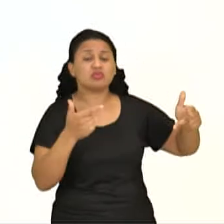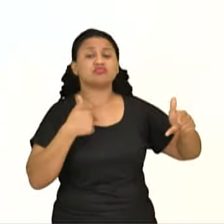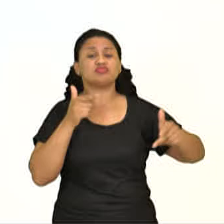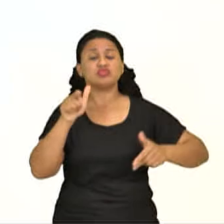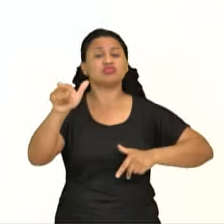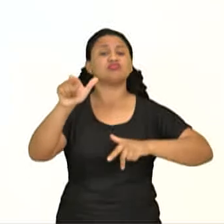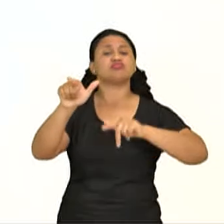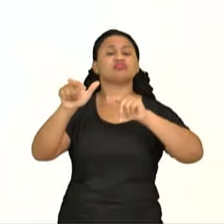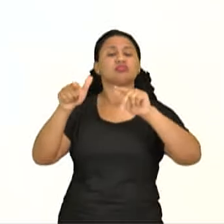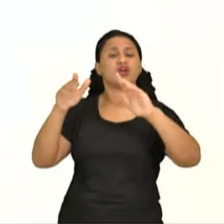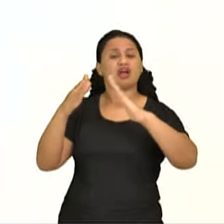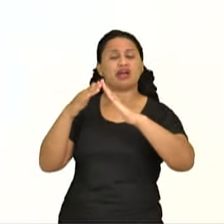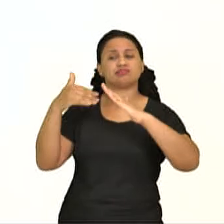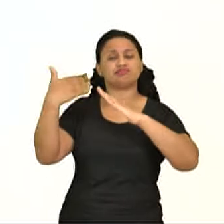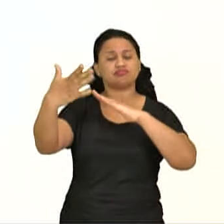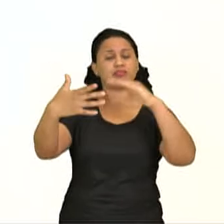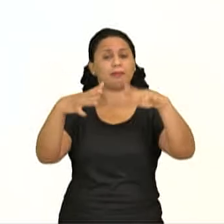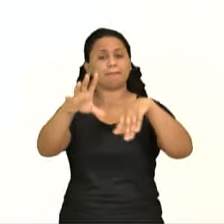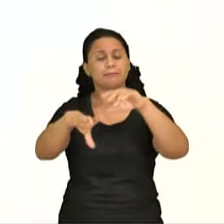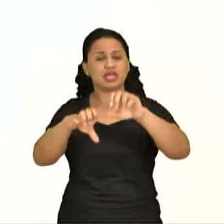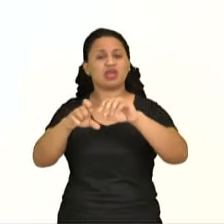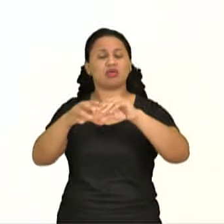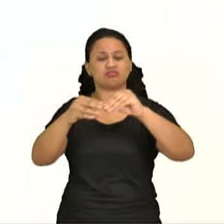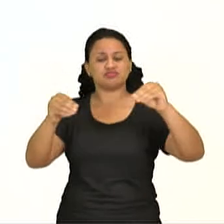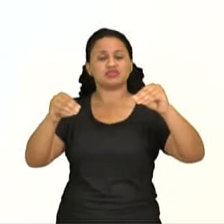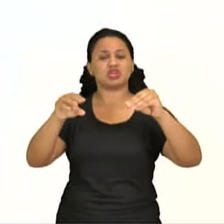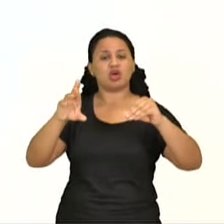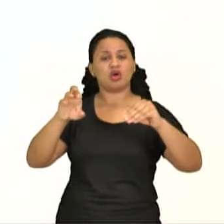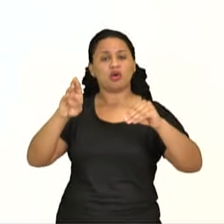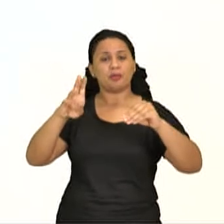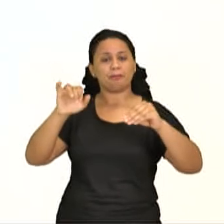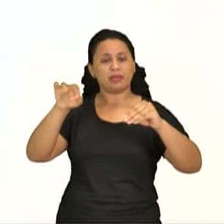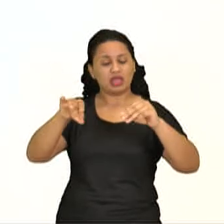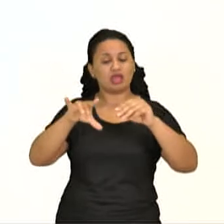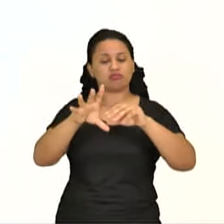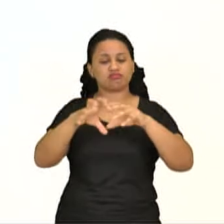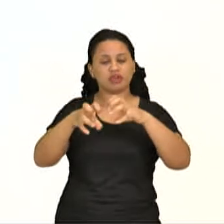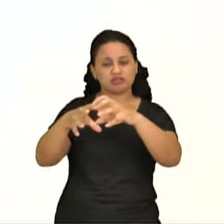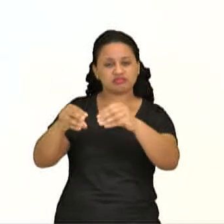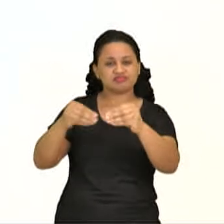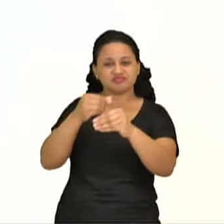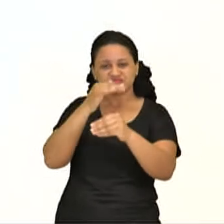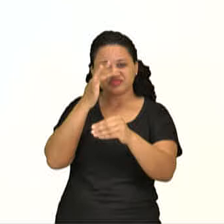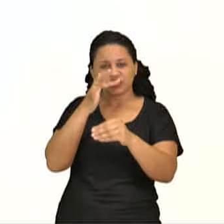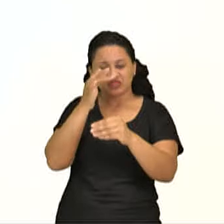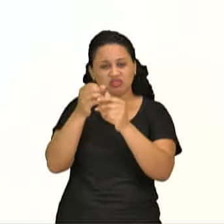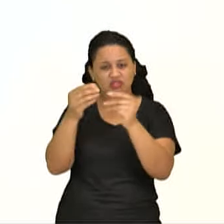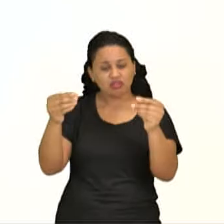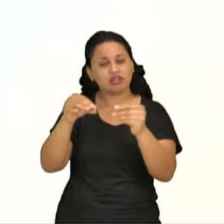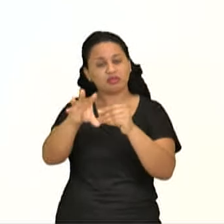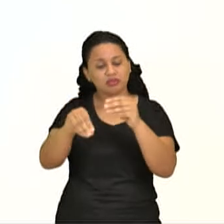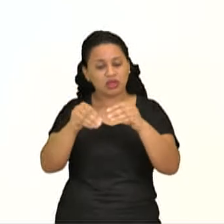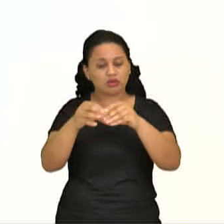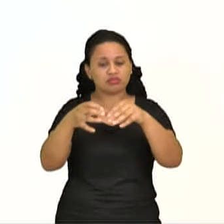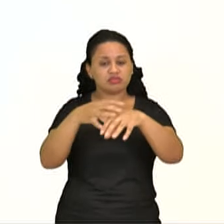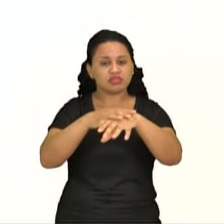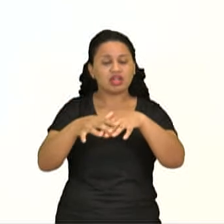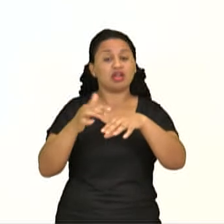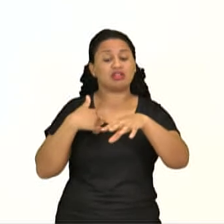fundo do quintal, apanhou um punhado de rubim e com ervas preparou um unguento para minhas feridas.